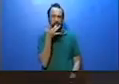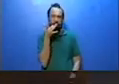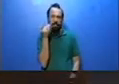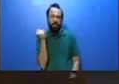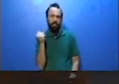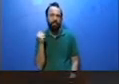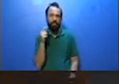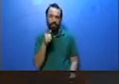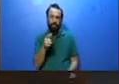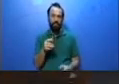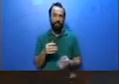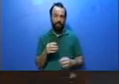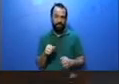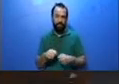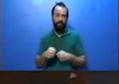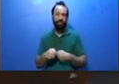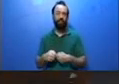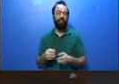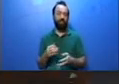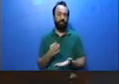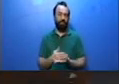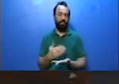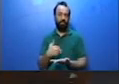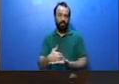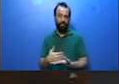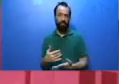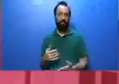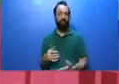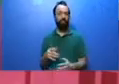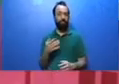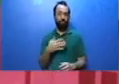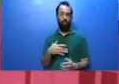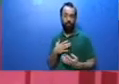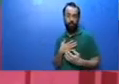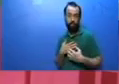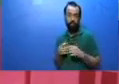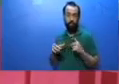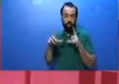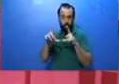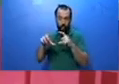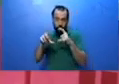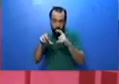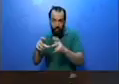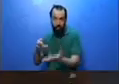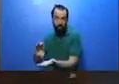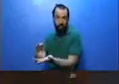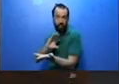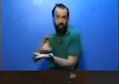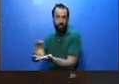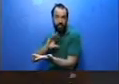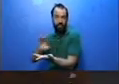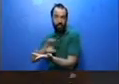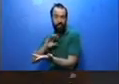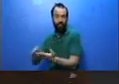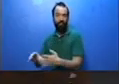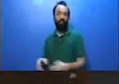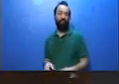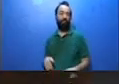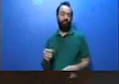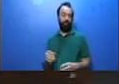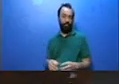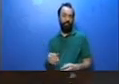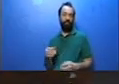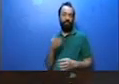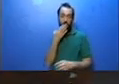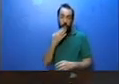Vocês fizeram, criança, a receita? Clarinha, eu também recebi foto de várias crianças que em casa, com a ajuda de um adulto, é